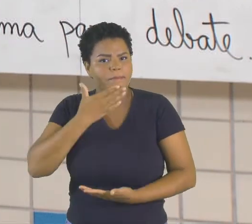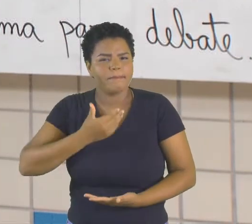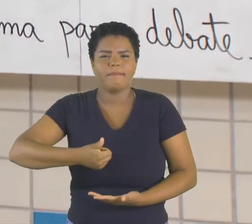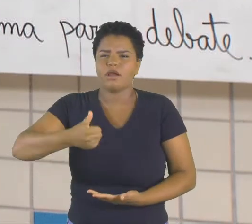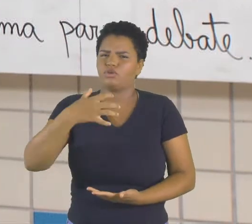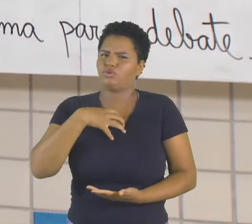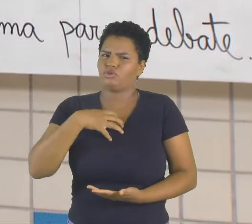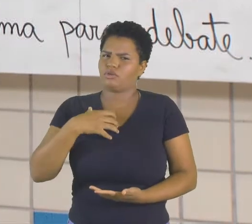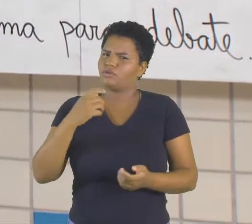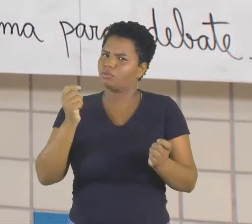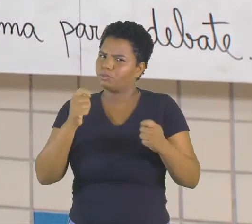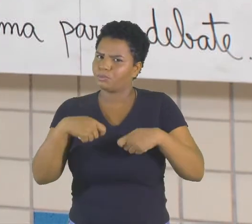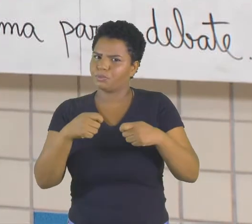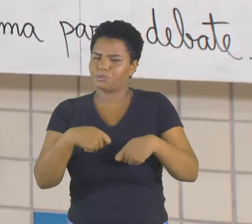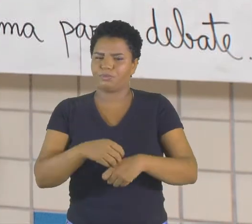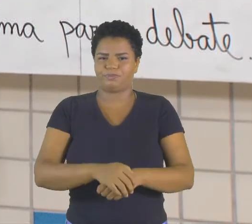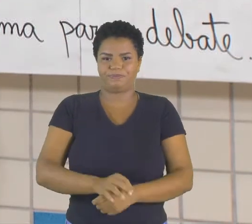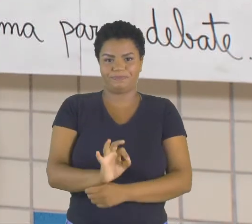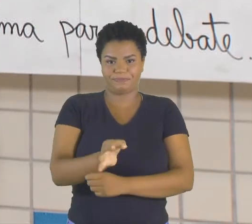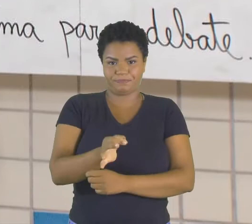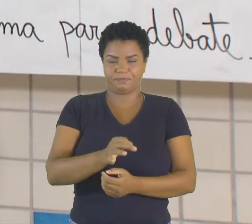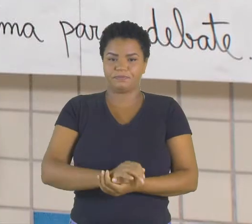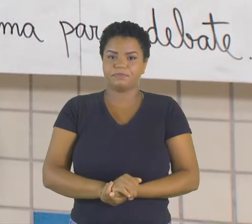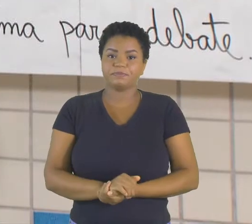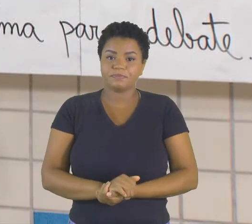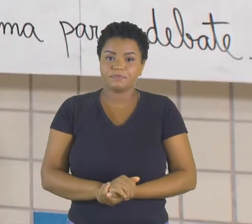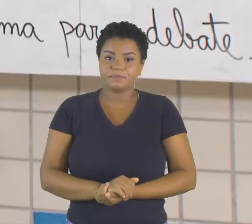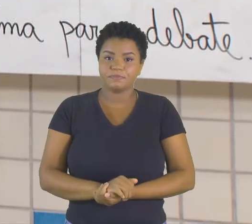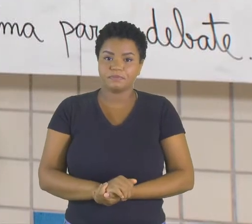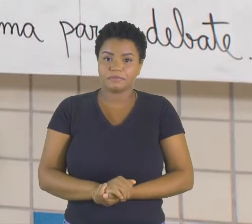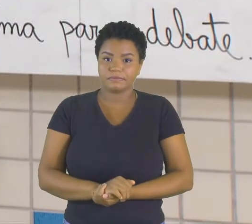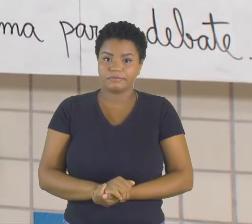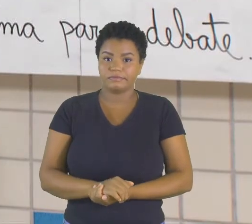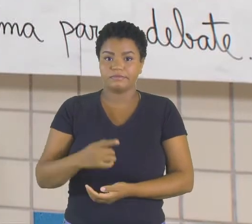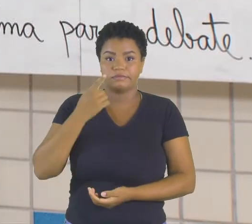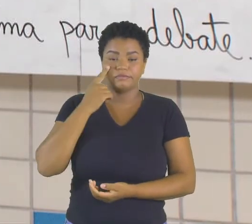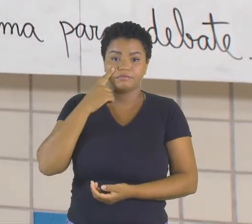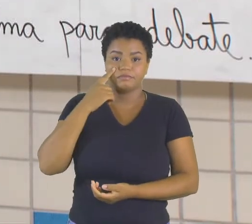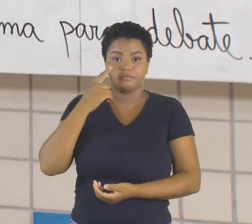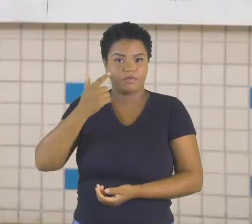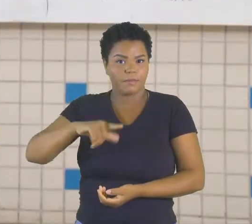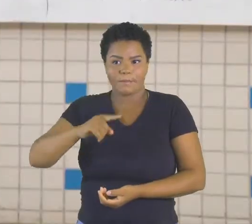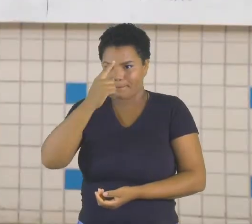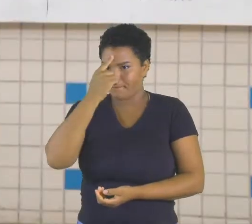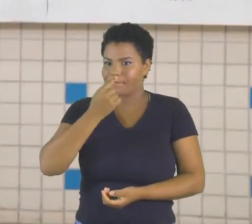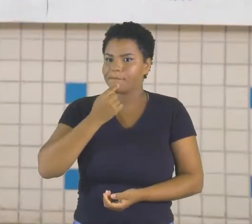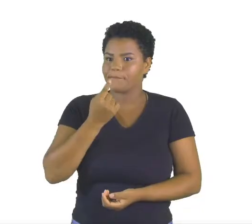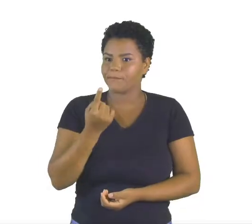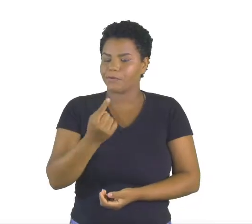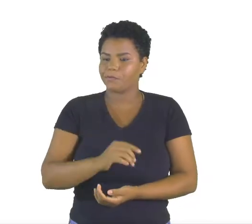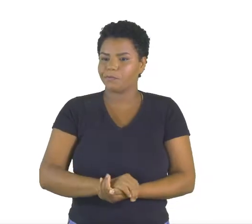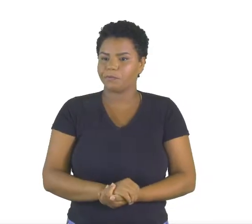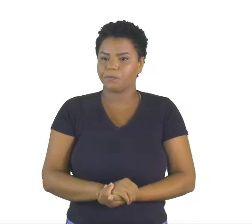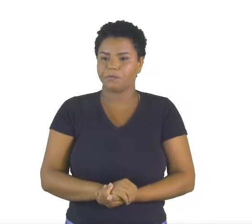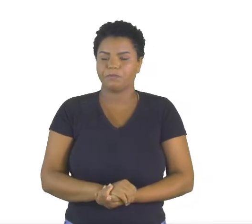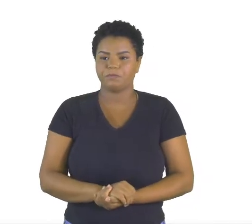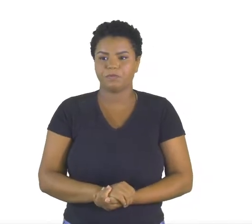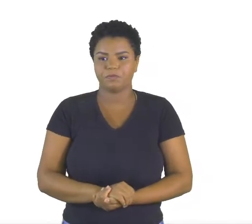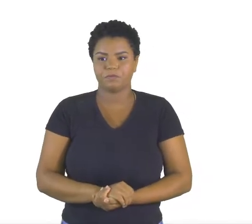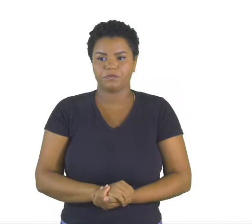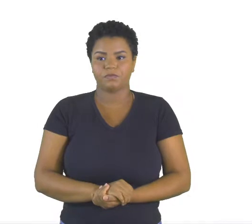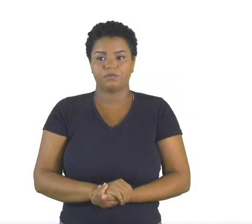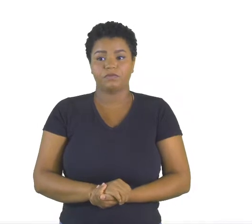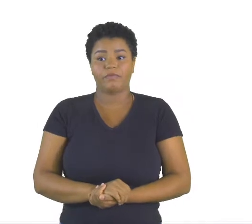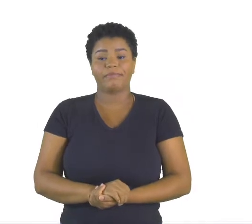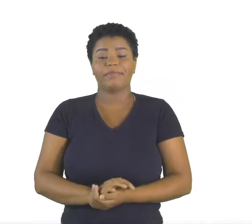possível. Certo? Então, vamos ver mais uma imagem aí? Olha só. E o que